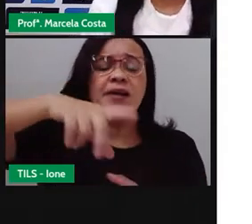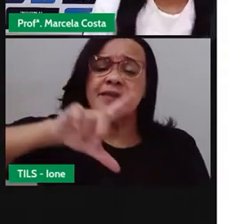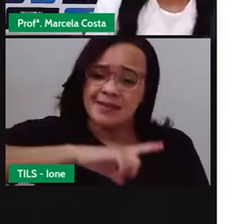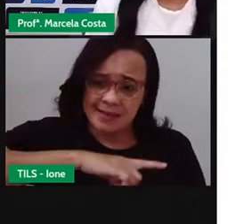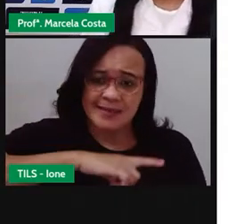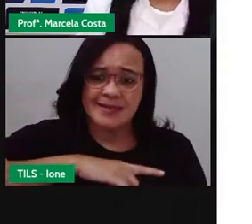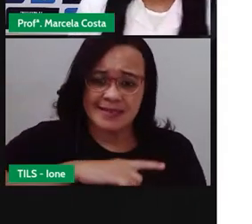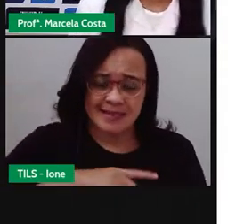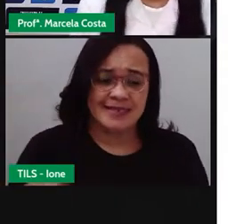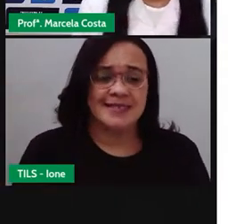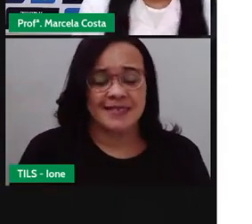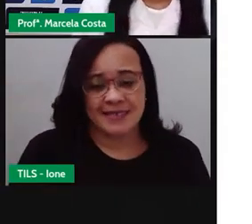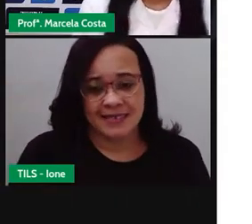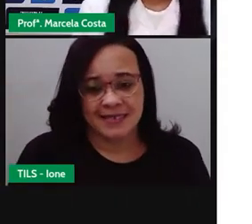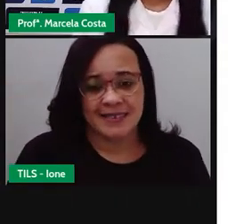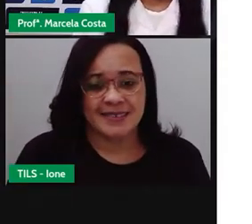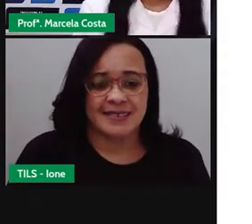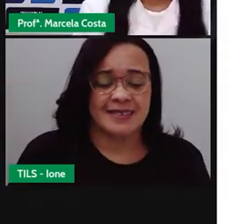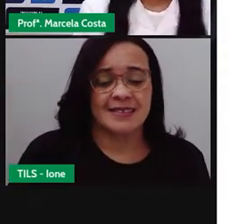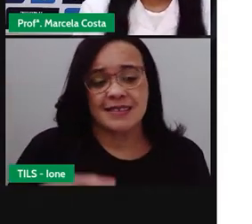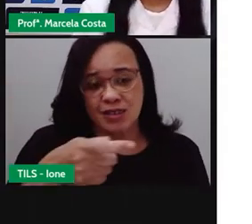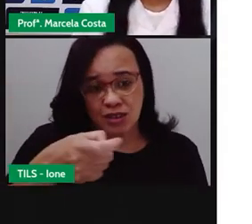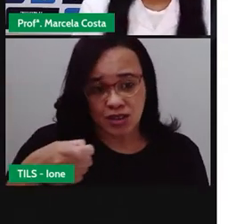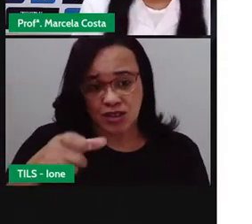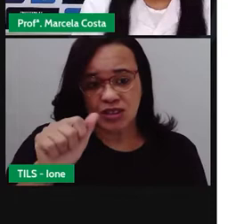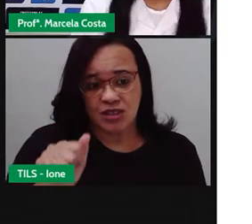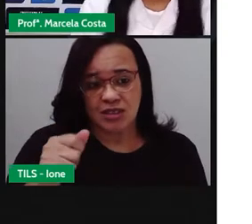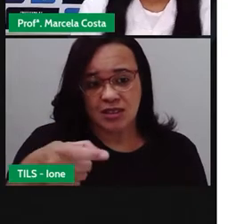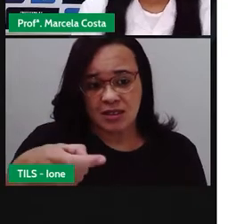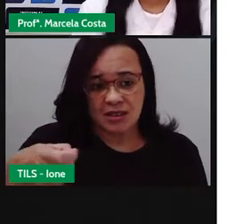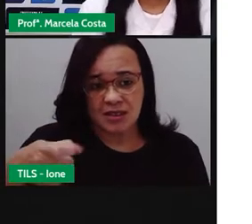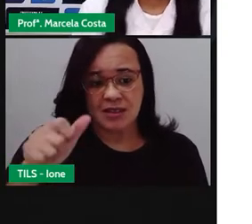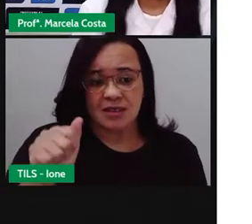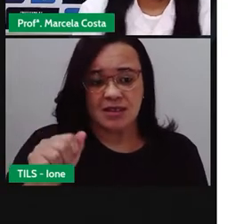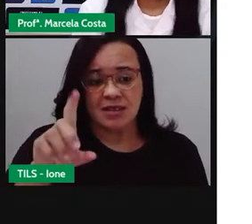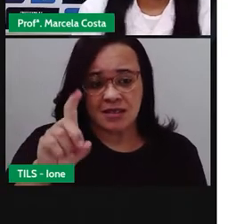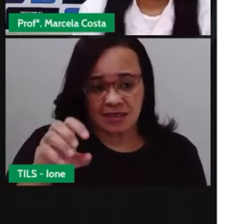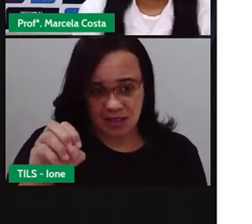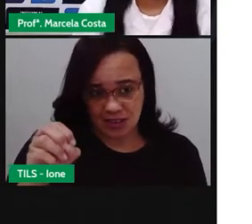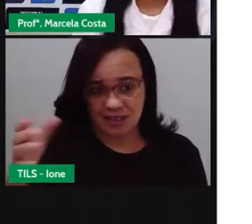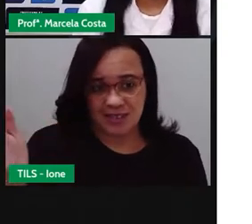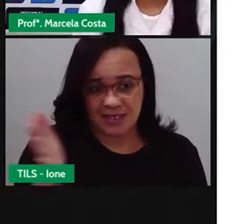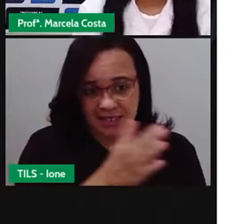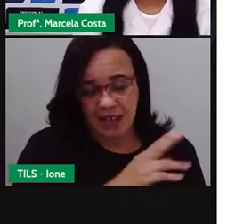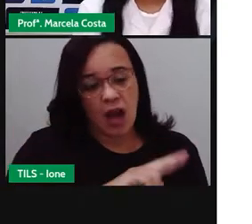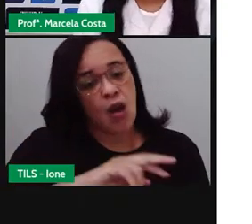Olha quando a gente fala chachado e xote.